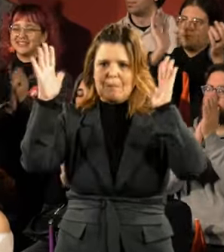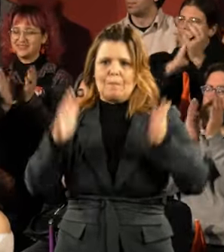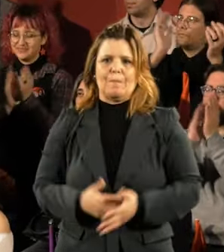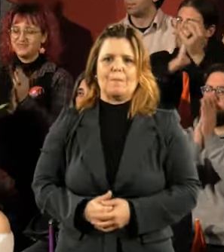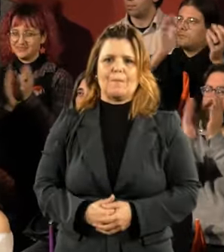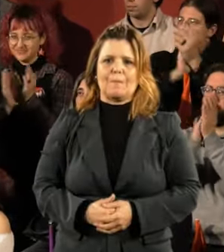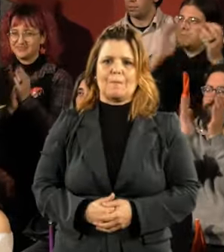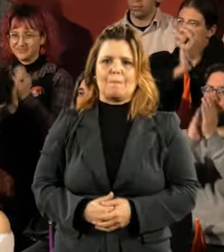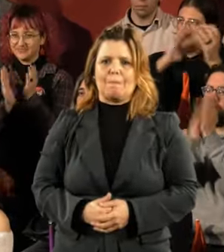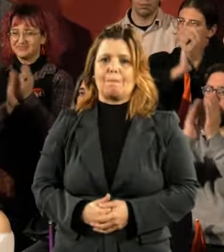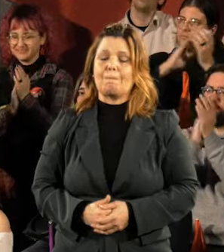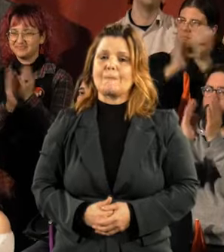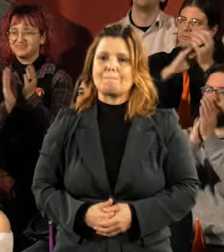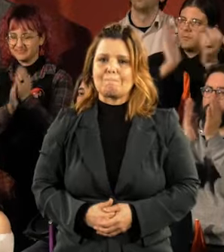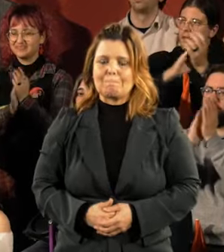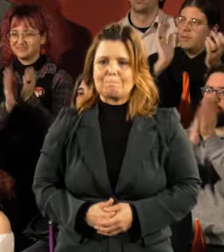precariedade